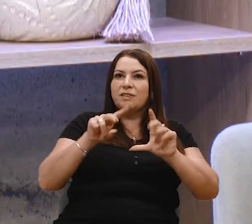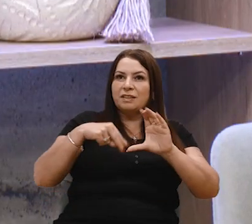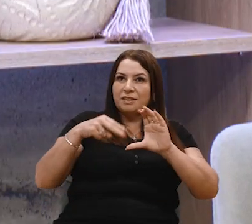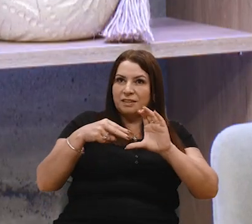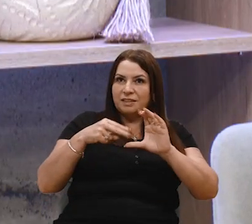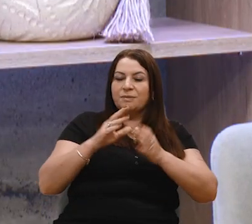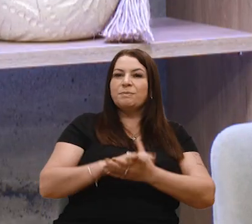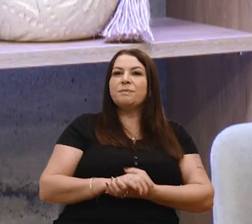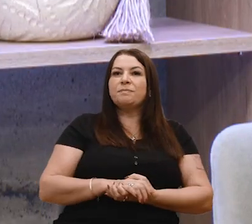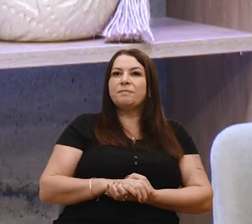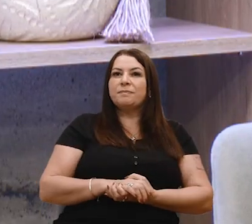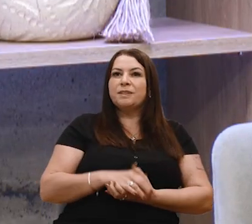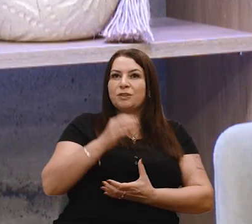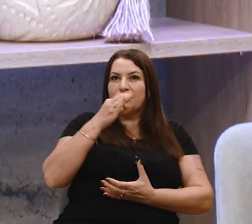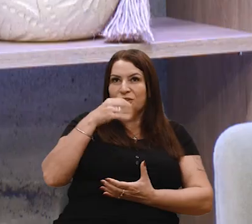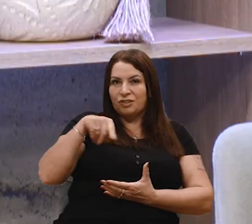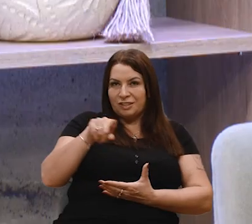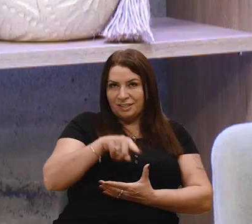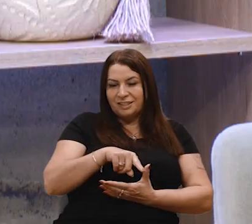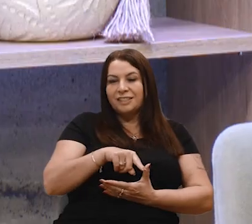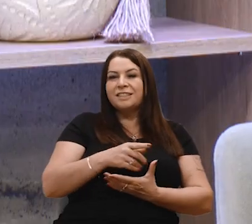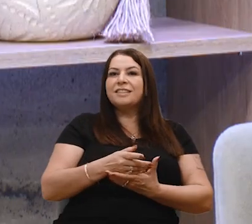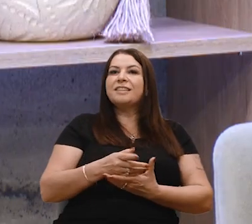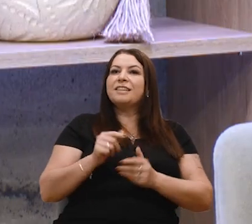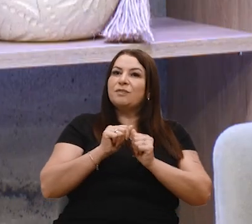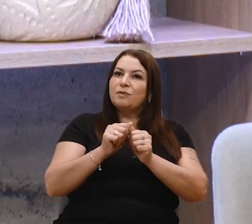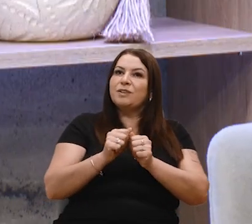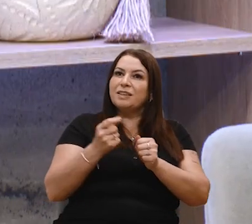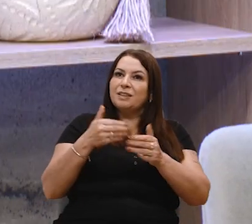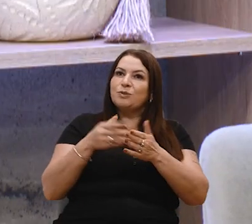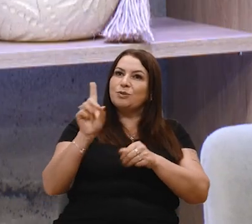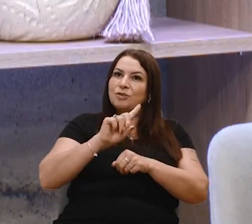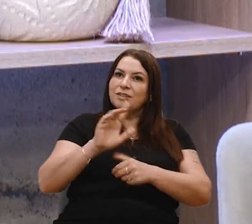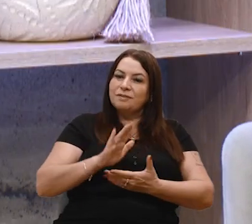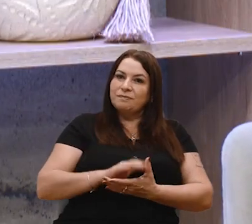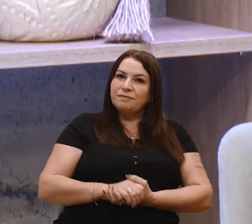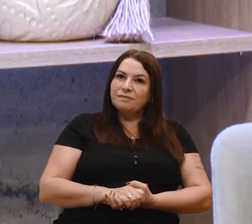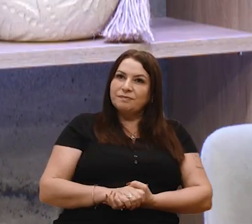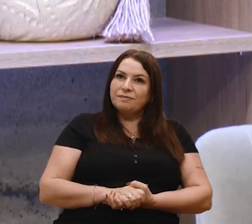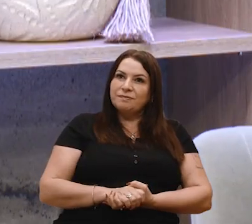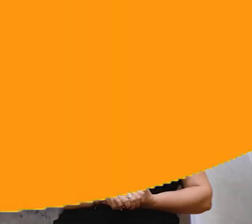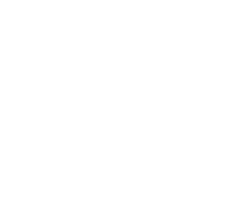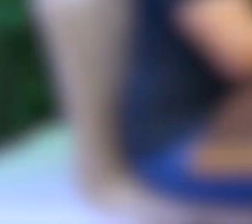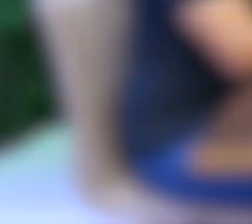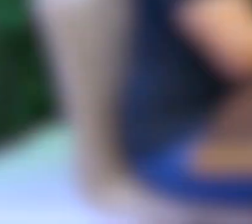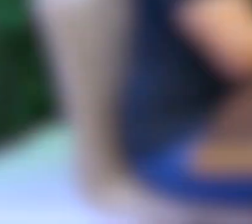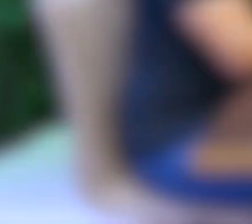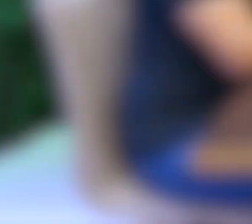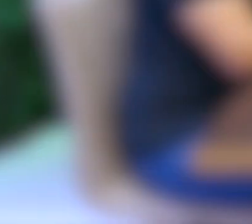conteúdos, acesse TV Câmara Caxias do Sul. Eu fico por aqui e até a próxima.